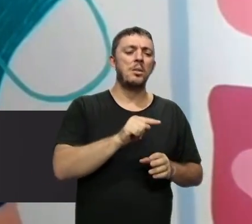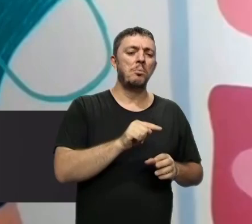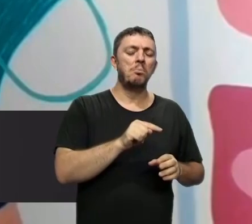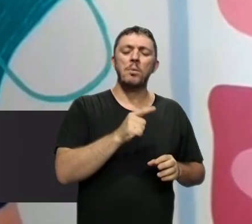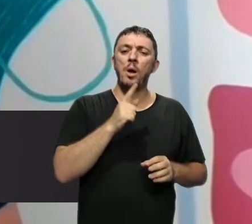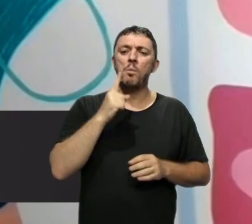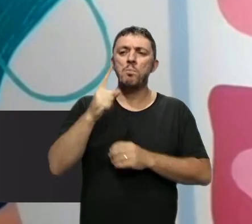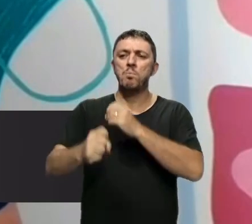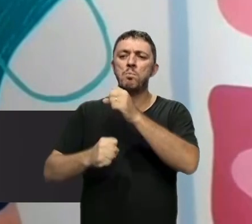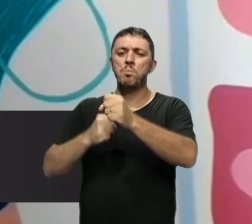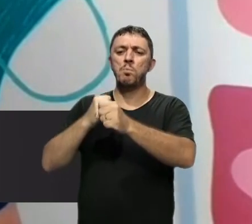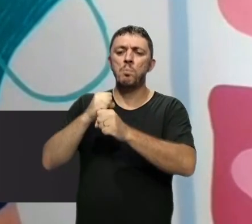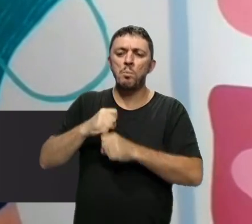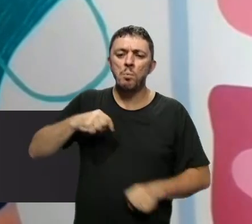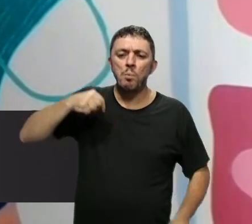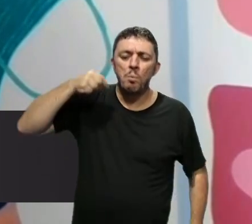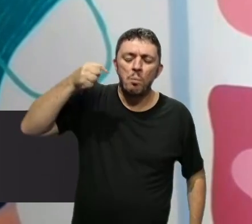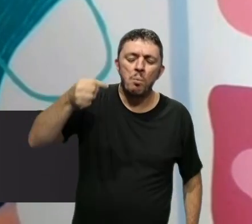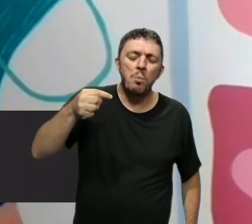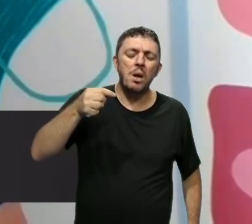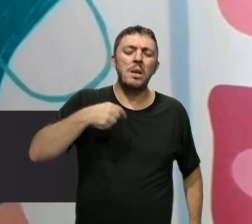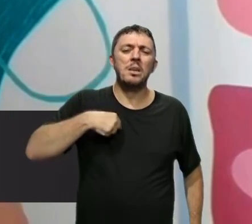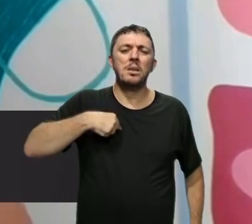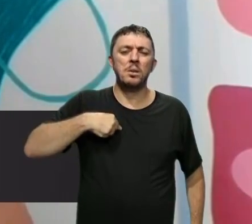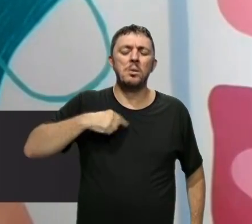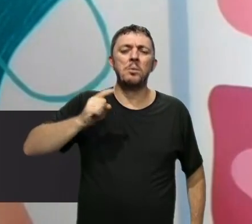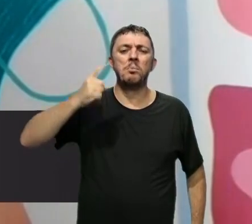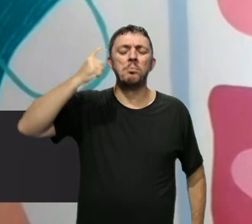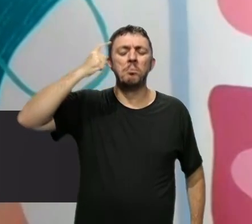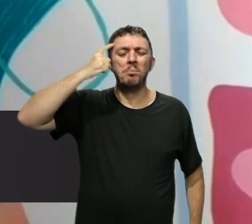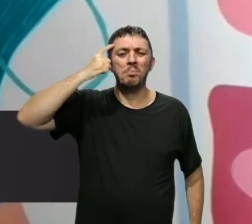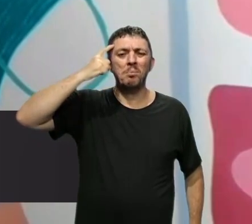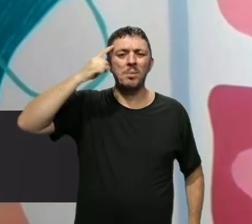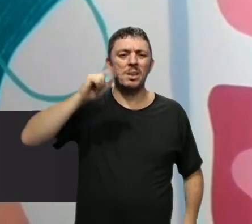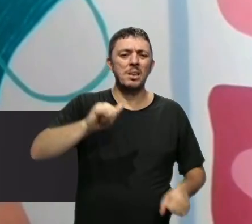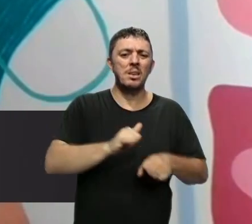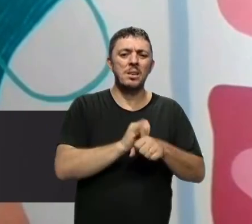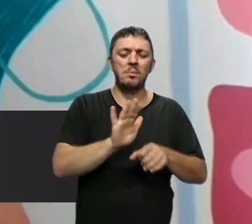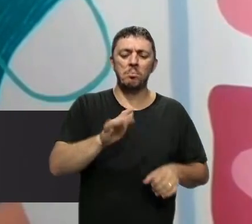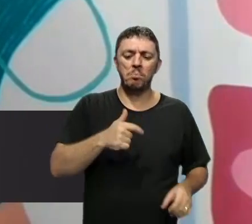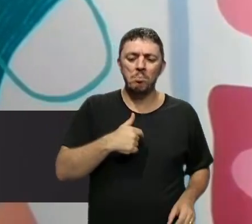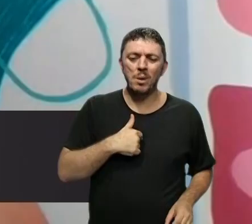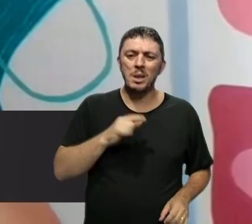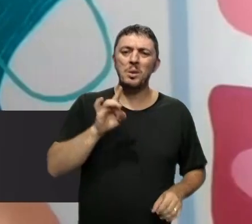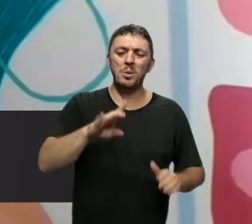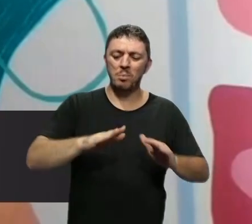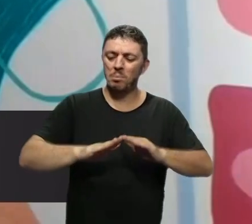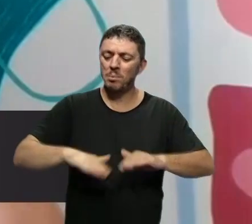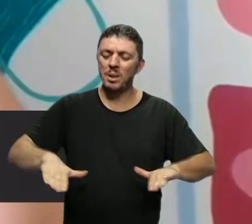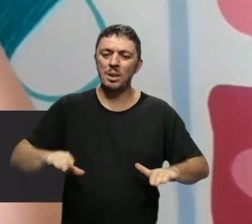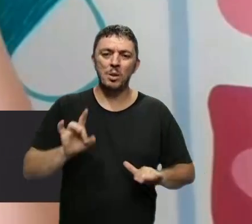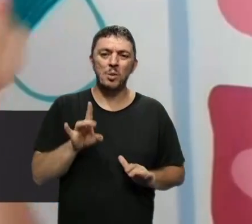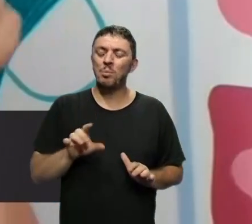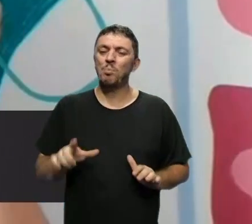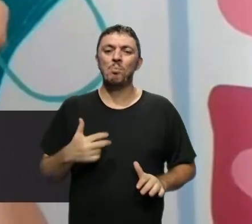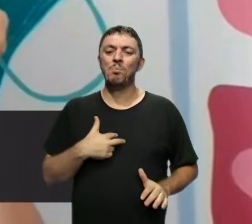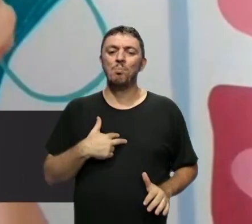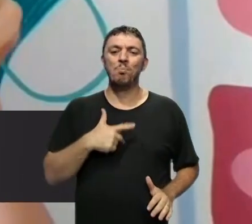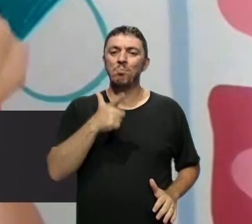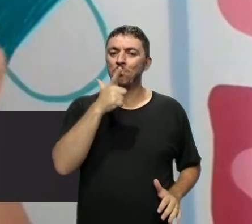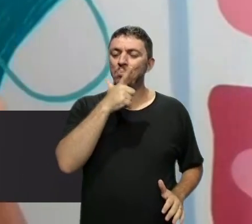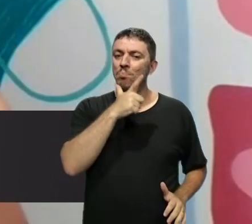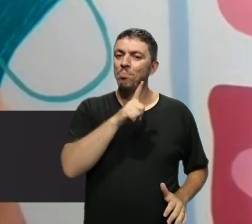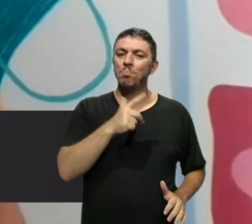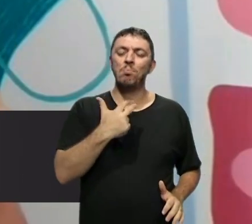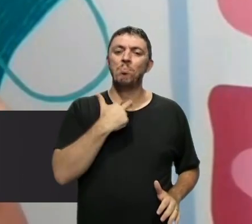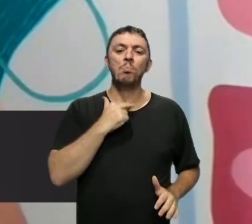já comecei a repensar uma série de questões. Então, eu não posso só fazer com a criança, eu preciso falar com o adulto. Então, a maneira como eu vou documentar